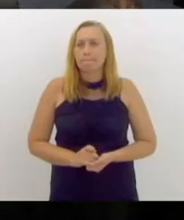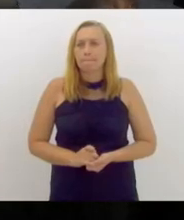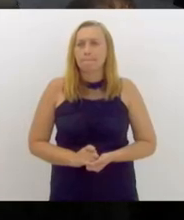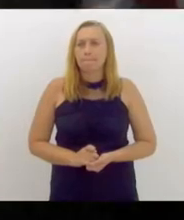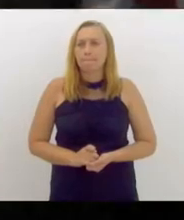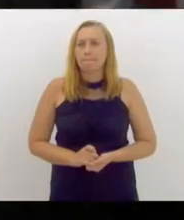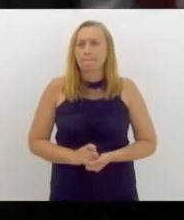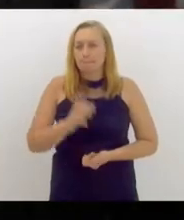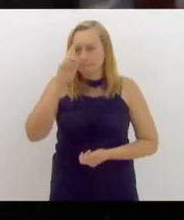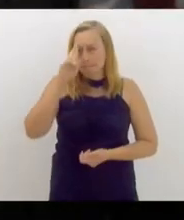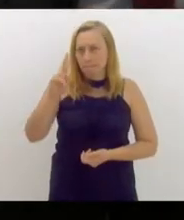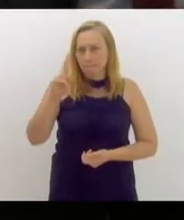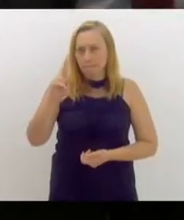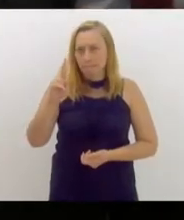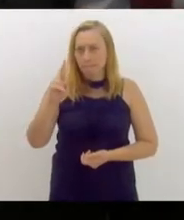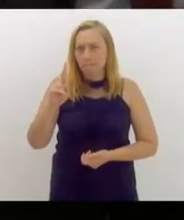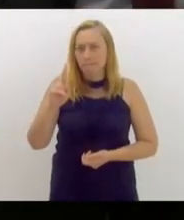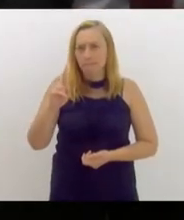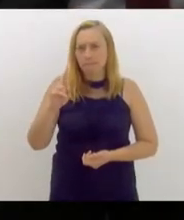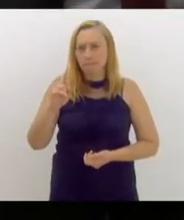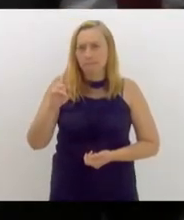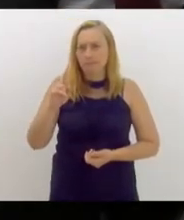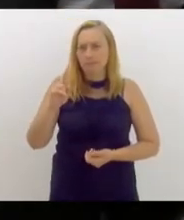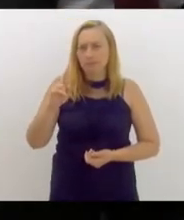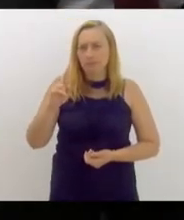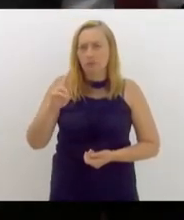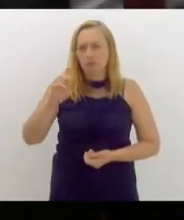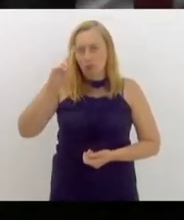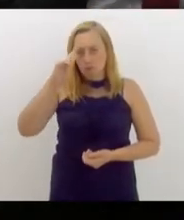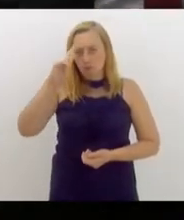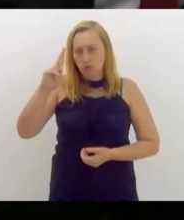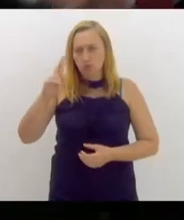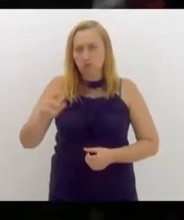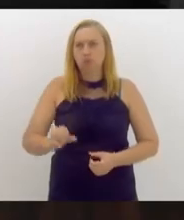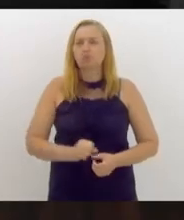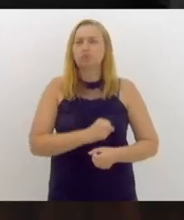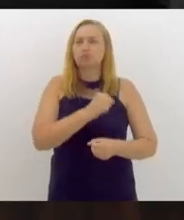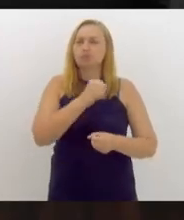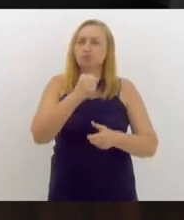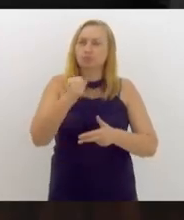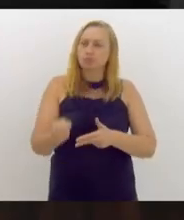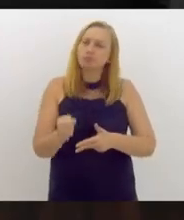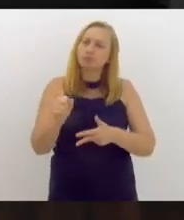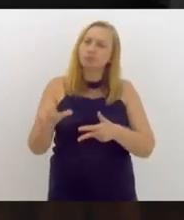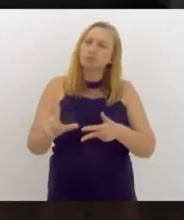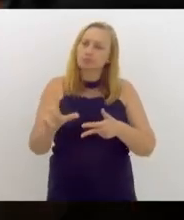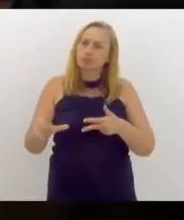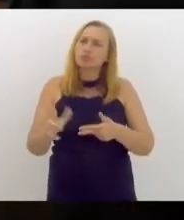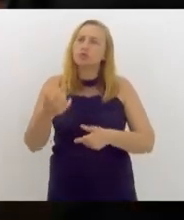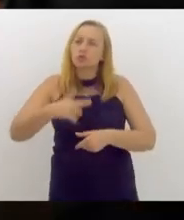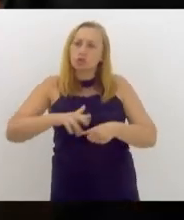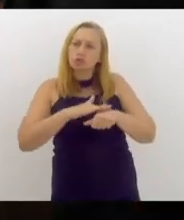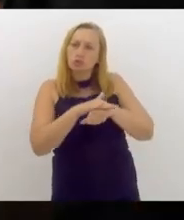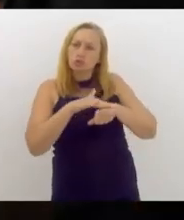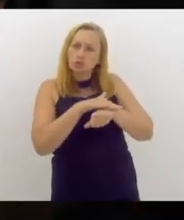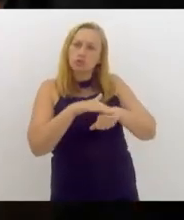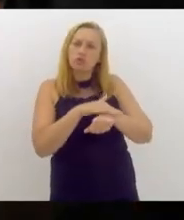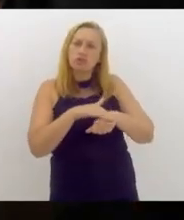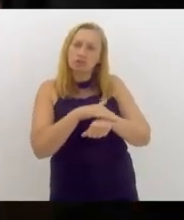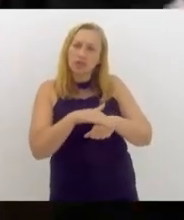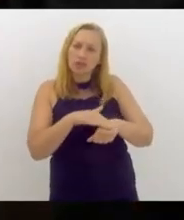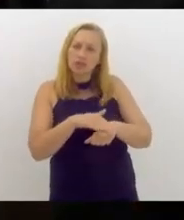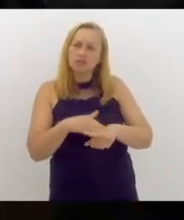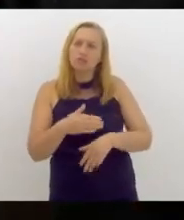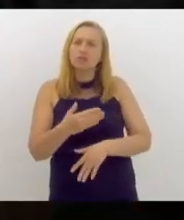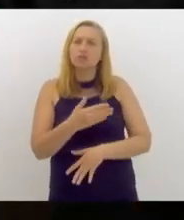o senhor, como chefe do Poder Legislativo, uma pessoa importante no nosso Estado, que novamente conversasse com o Poder Executivo, com o